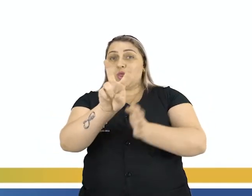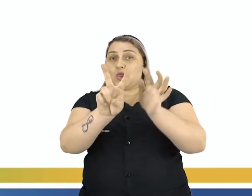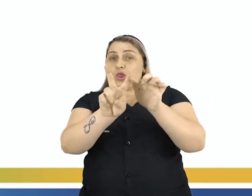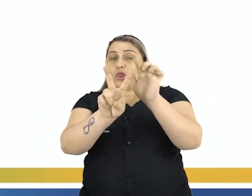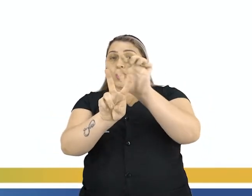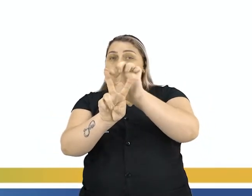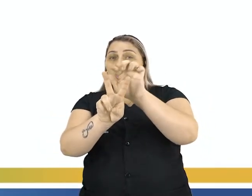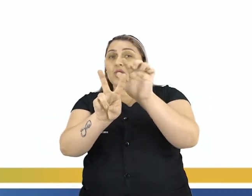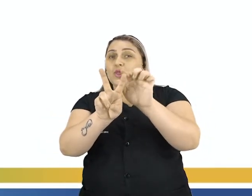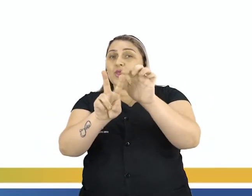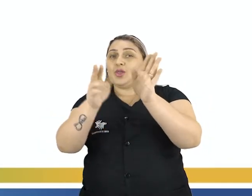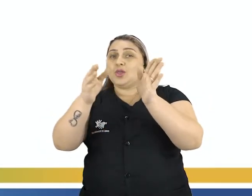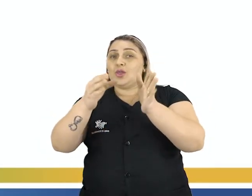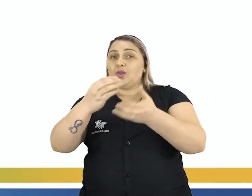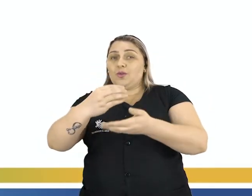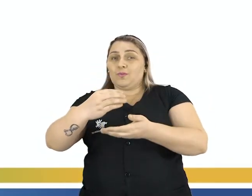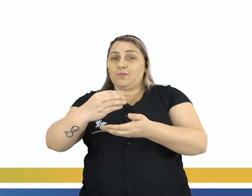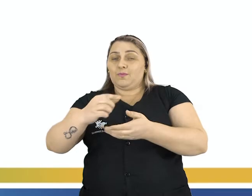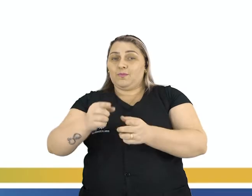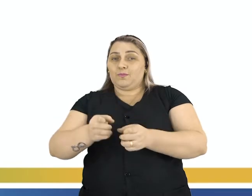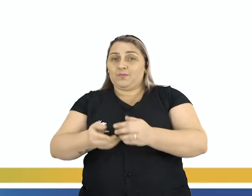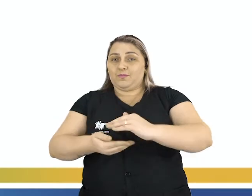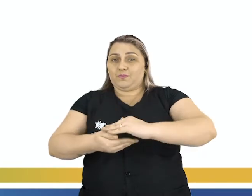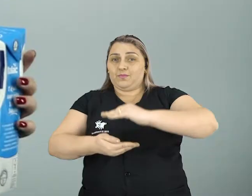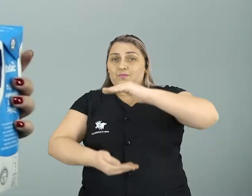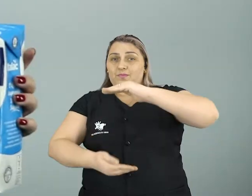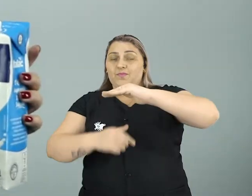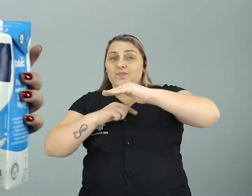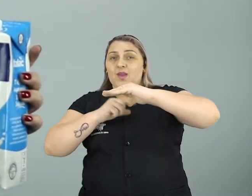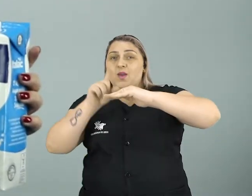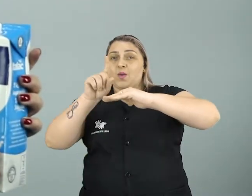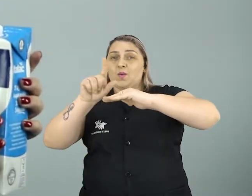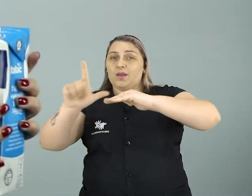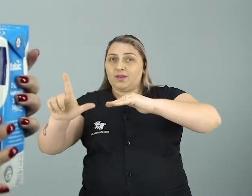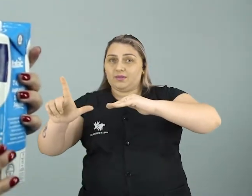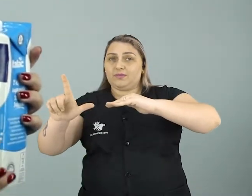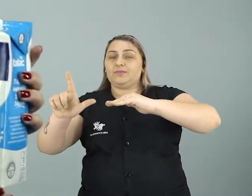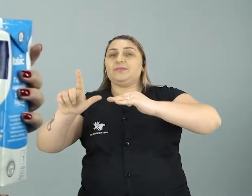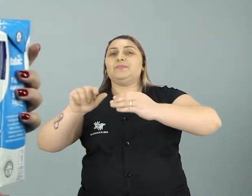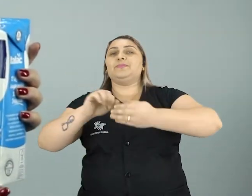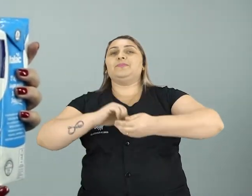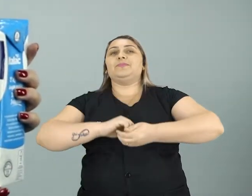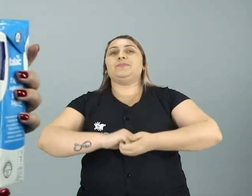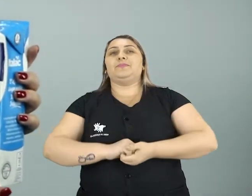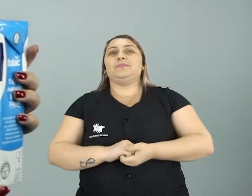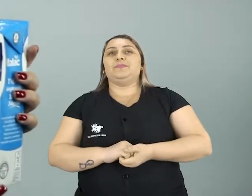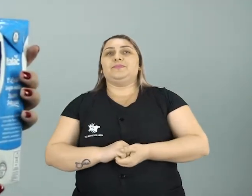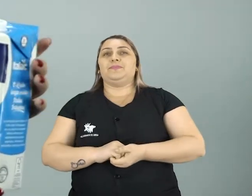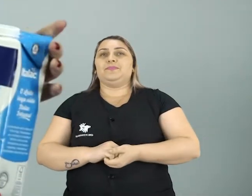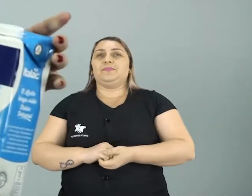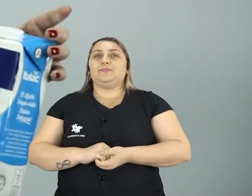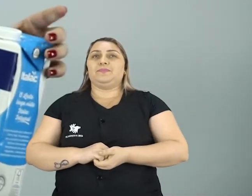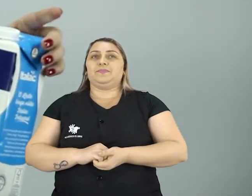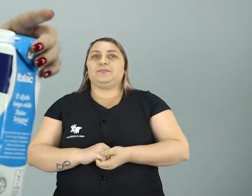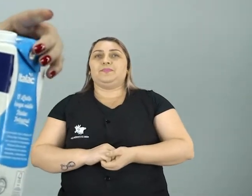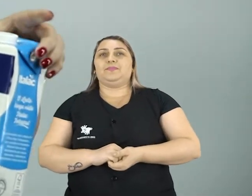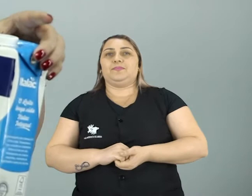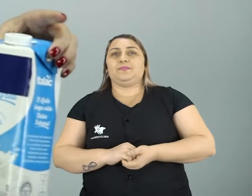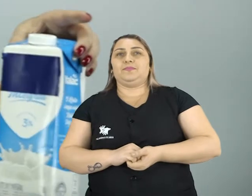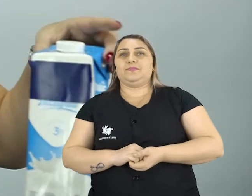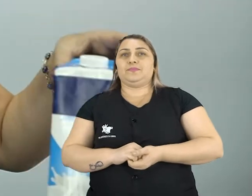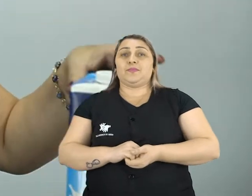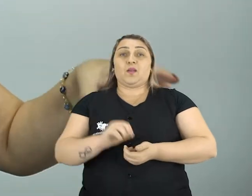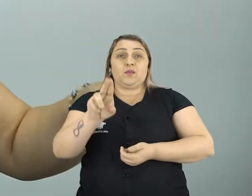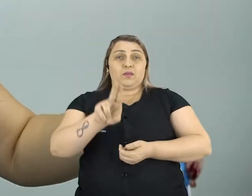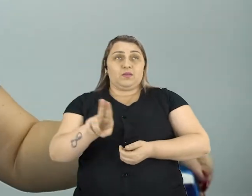de leite, e nela contém 1 litro, né? Nela vai conter 1 litro, né? Então, nós